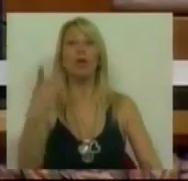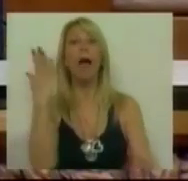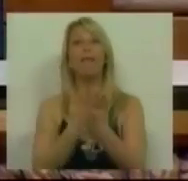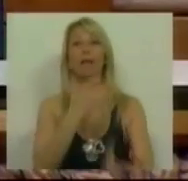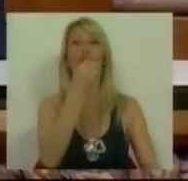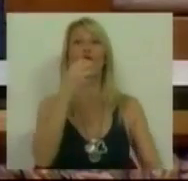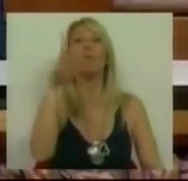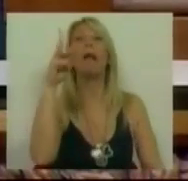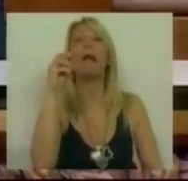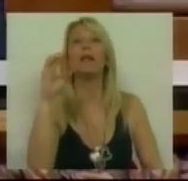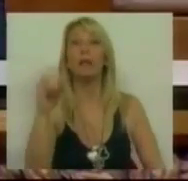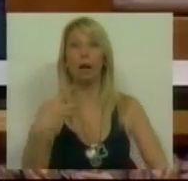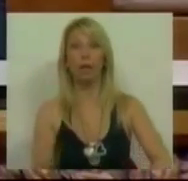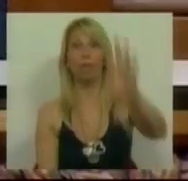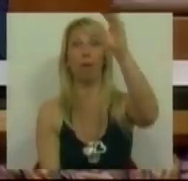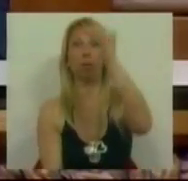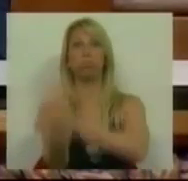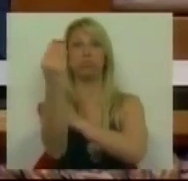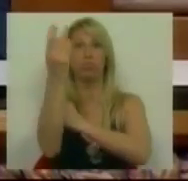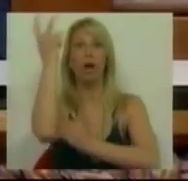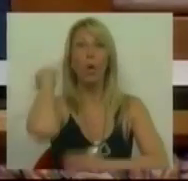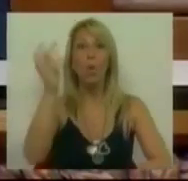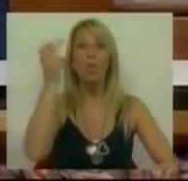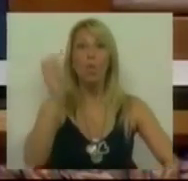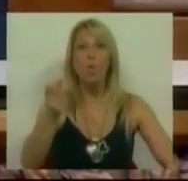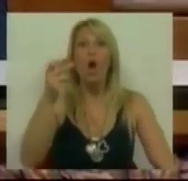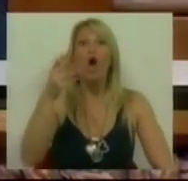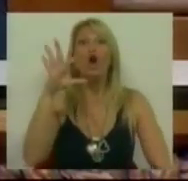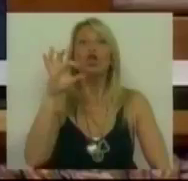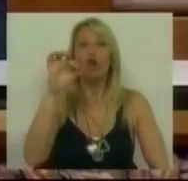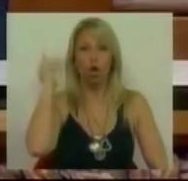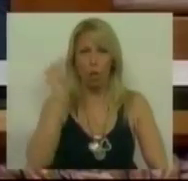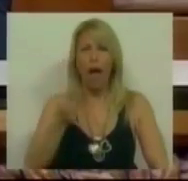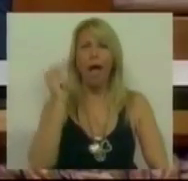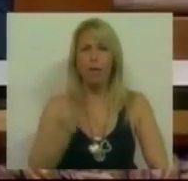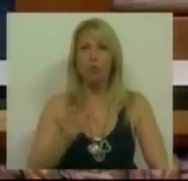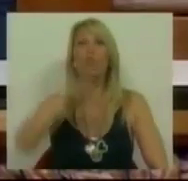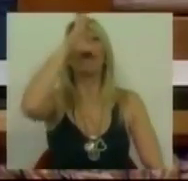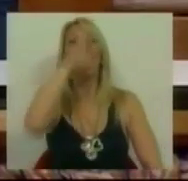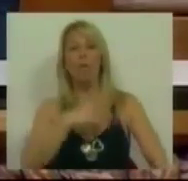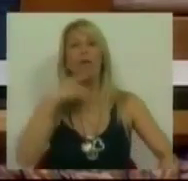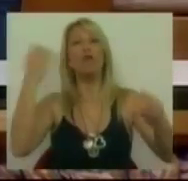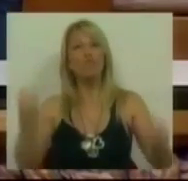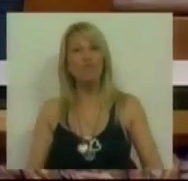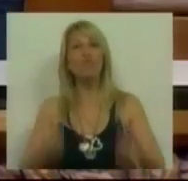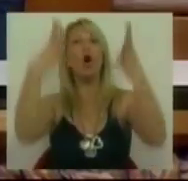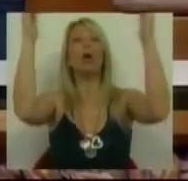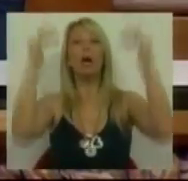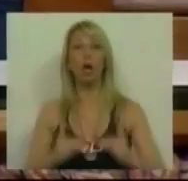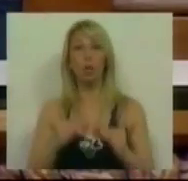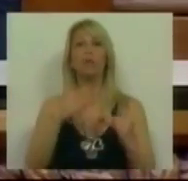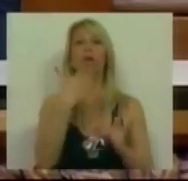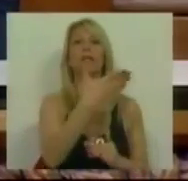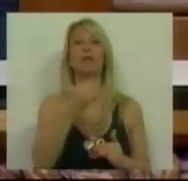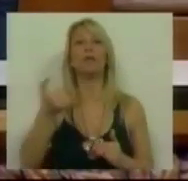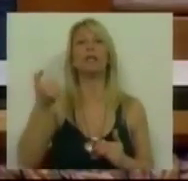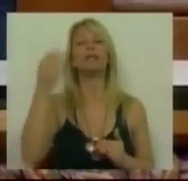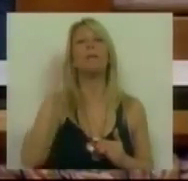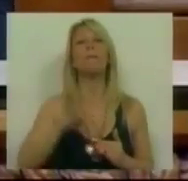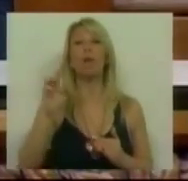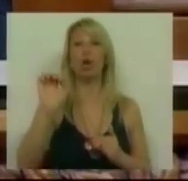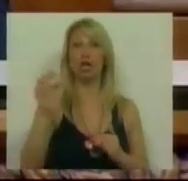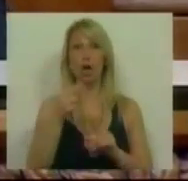pariu um rato. Ao longo de 18 anos, o Governo conseguiu uma suposta redução de 115 milhões de euros ao